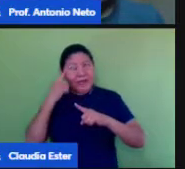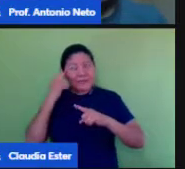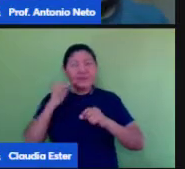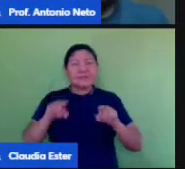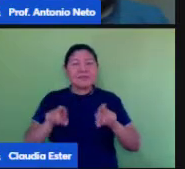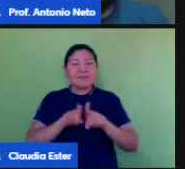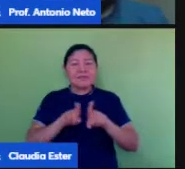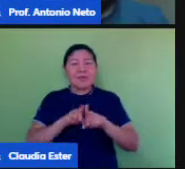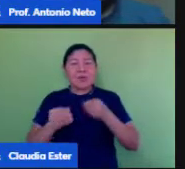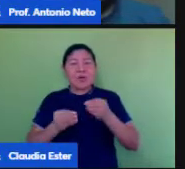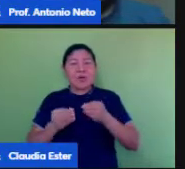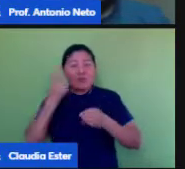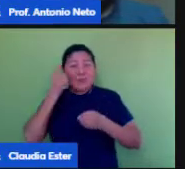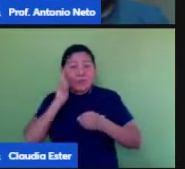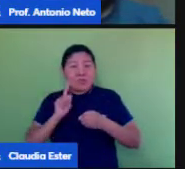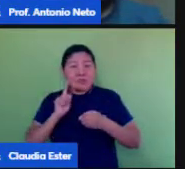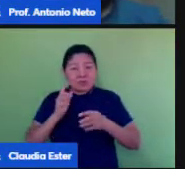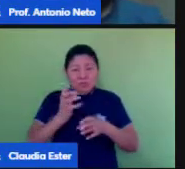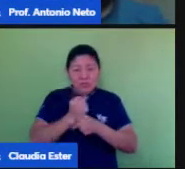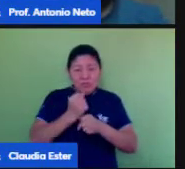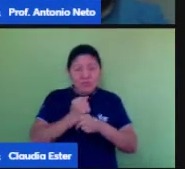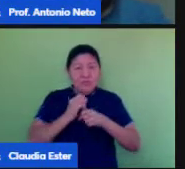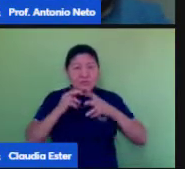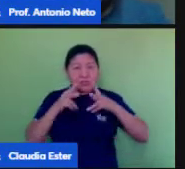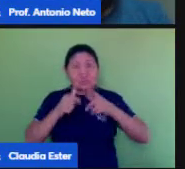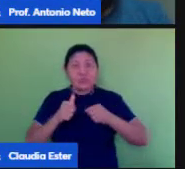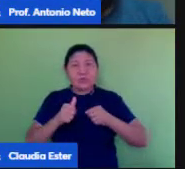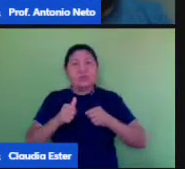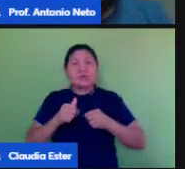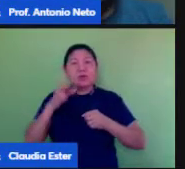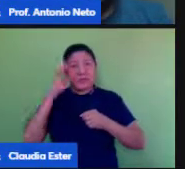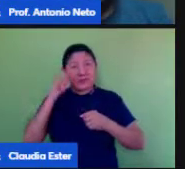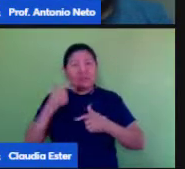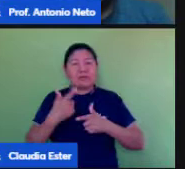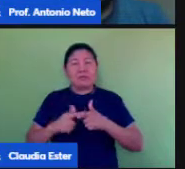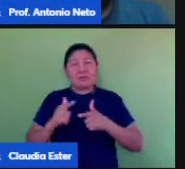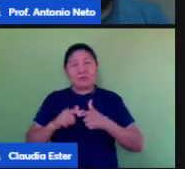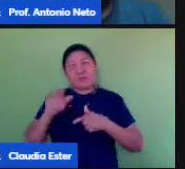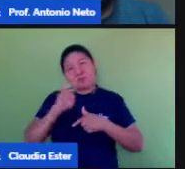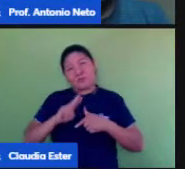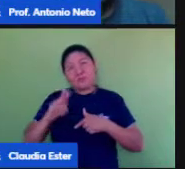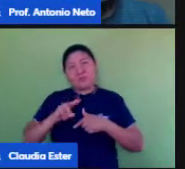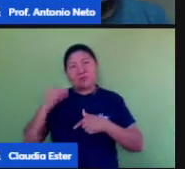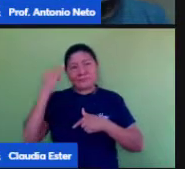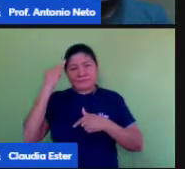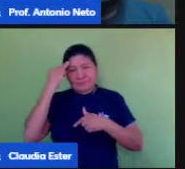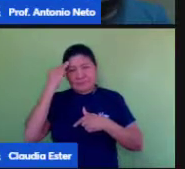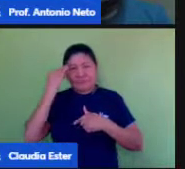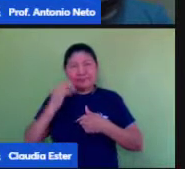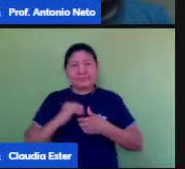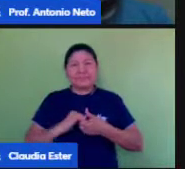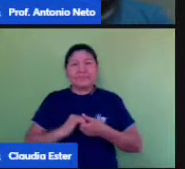concentração. Calcular fatos fundamentais utilizando o cálculo mental. Próximo, por favor.